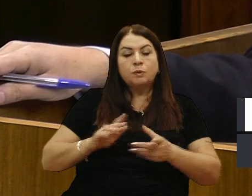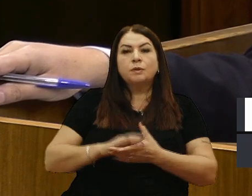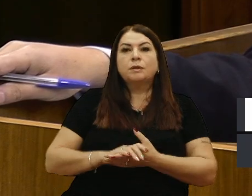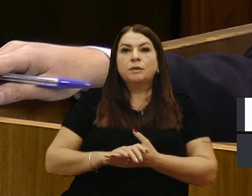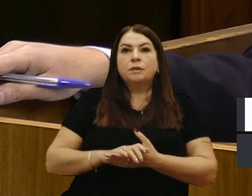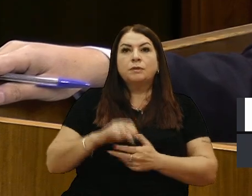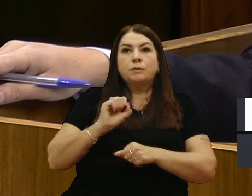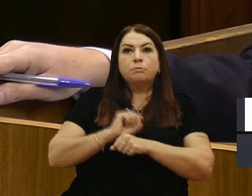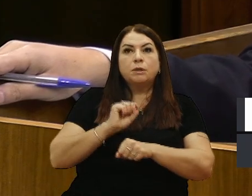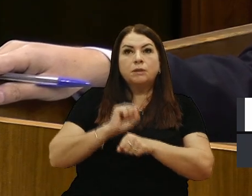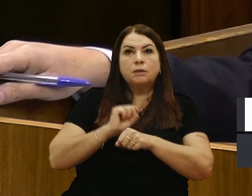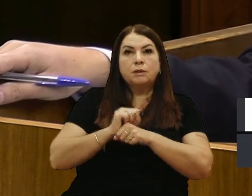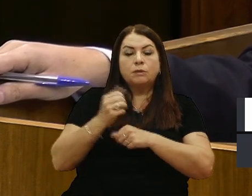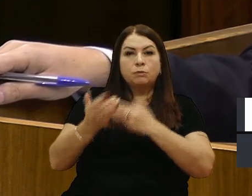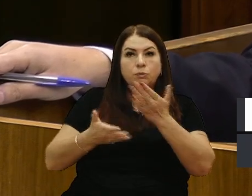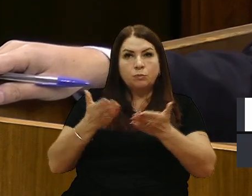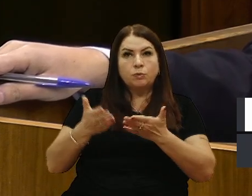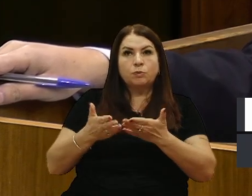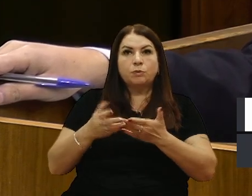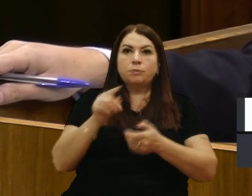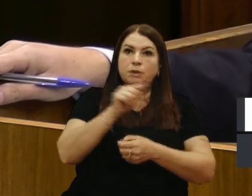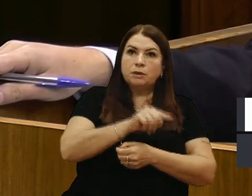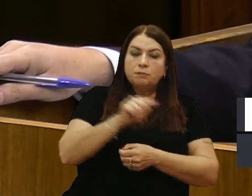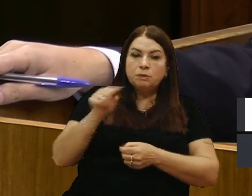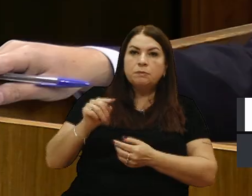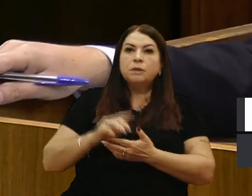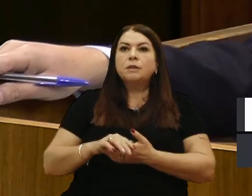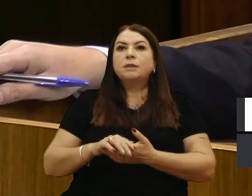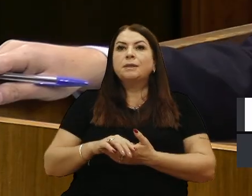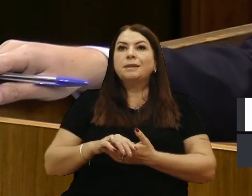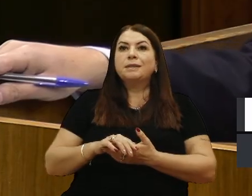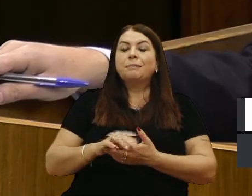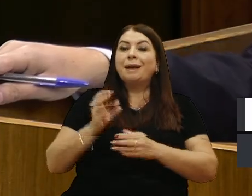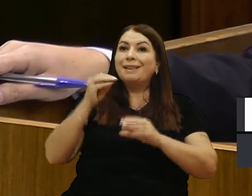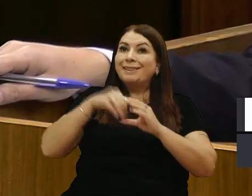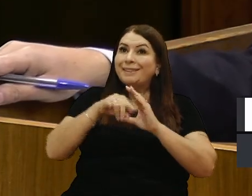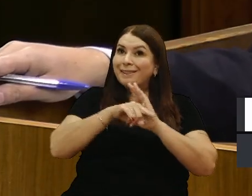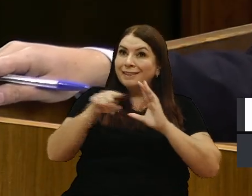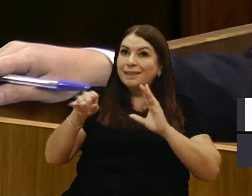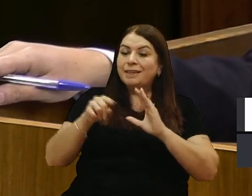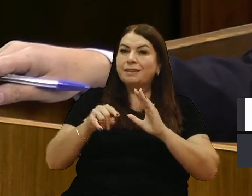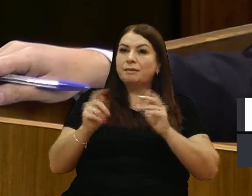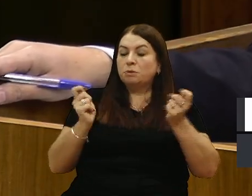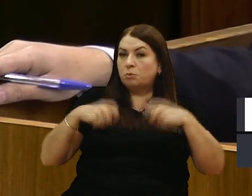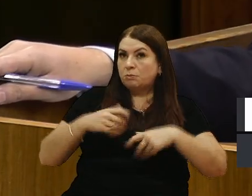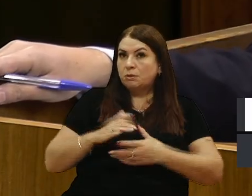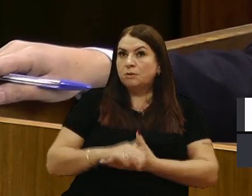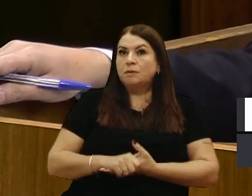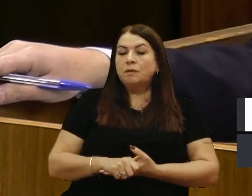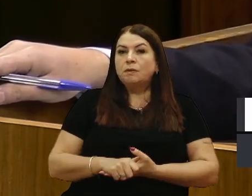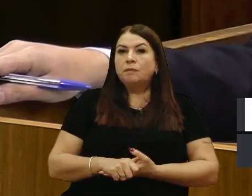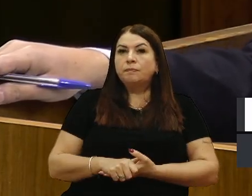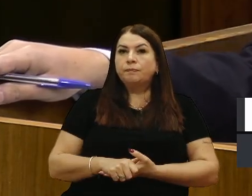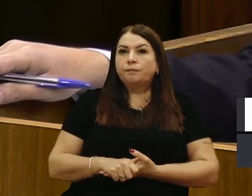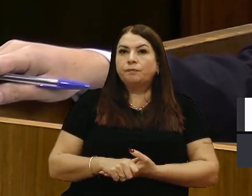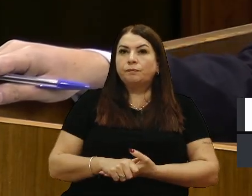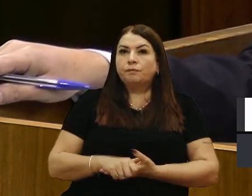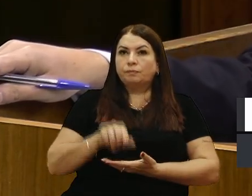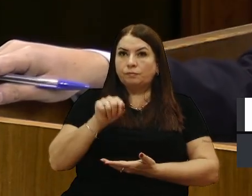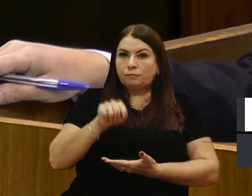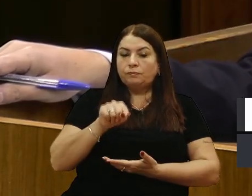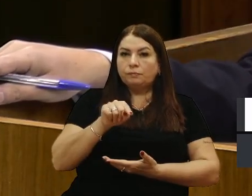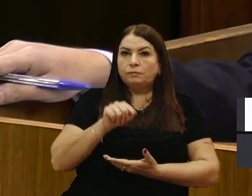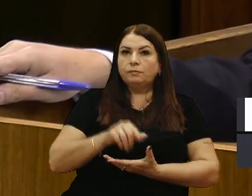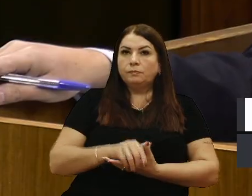estão esperando por uma consulta, para isso ou aquilo, mas dentre as possibilidades desta